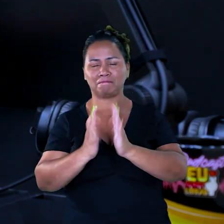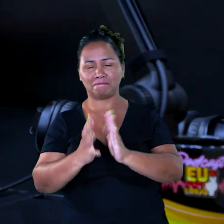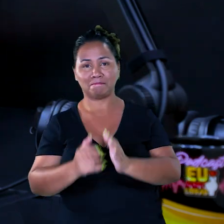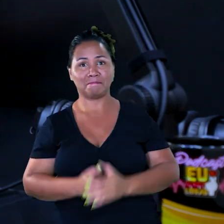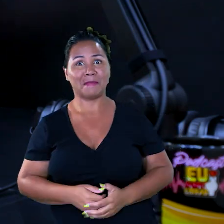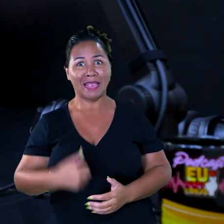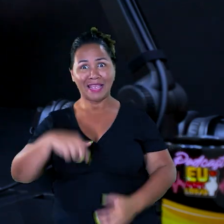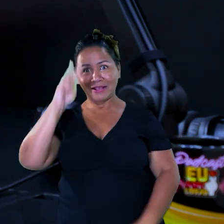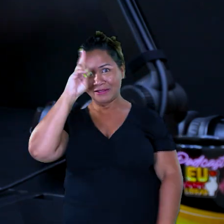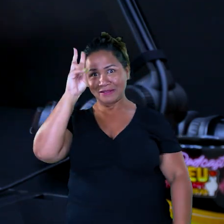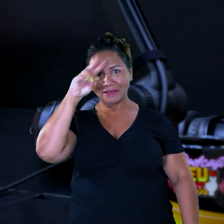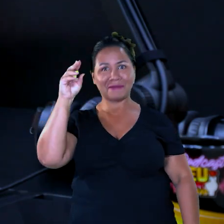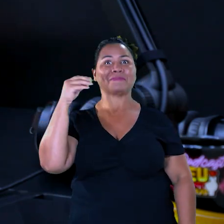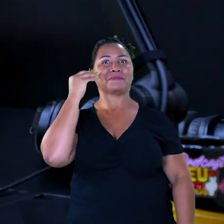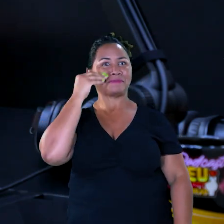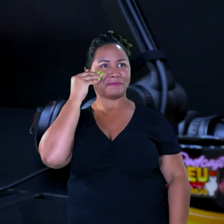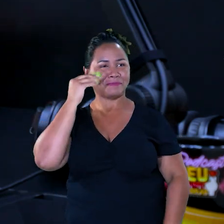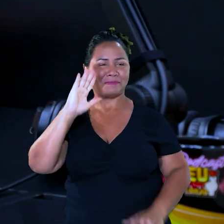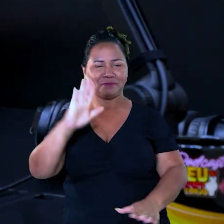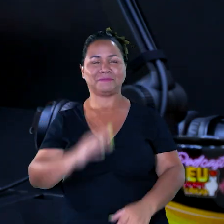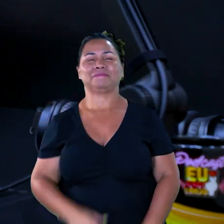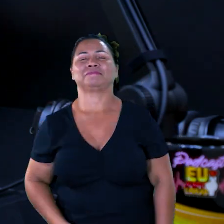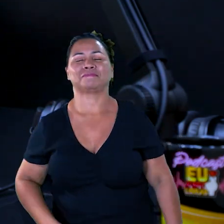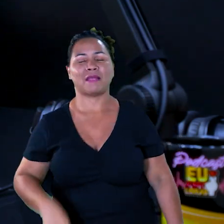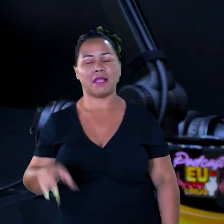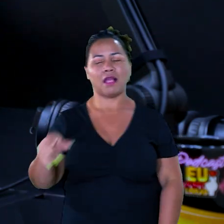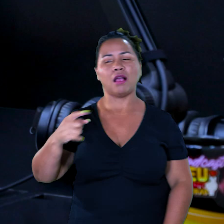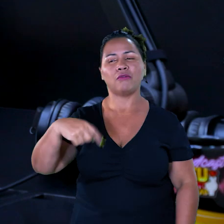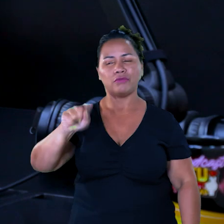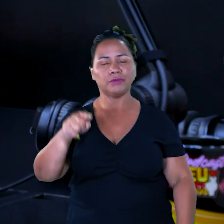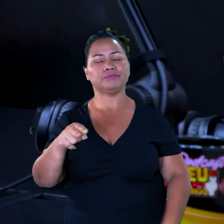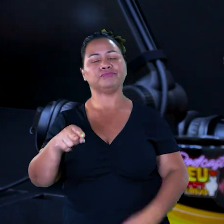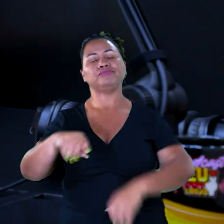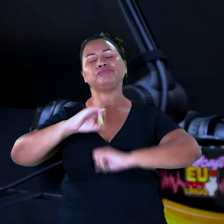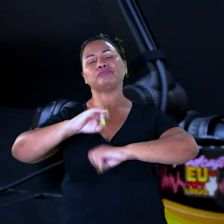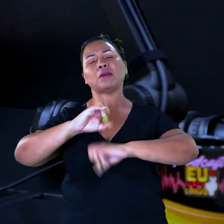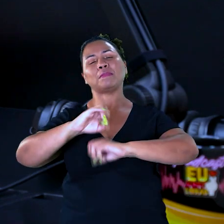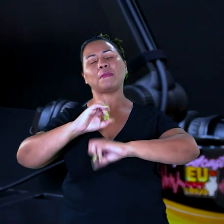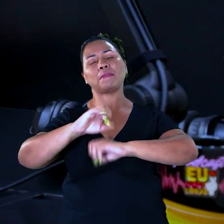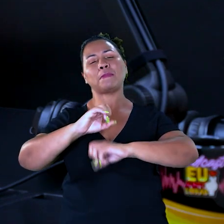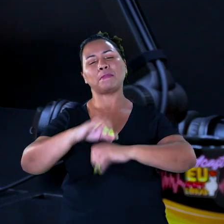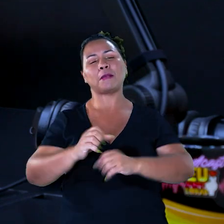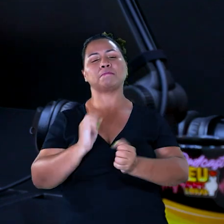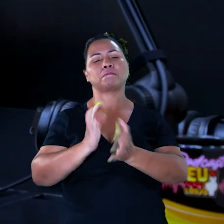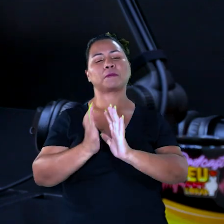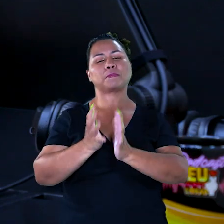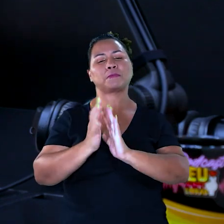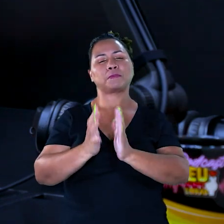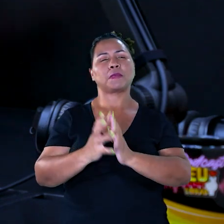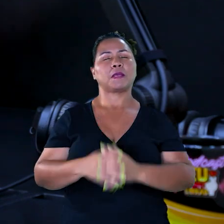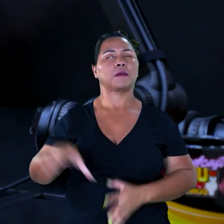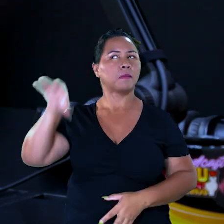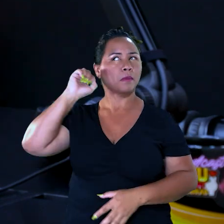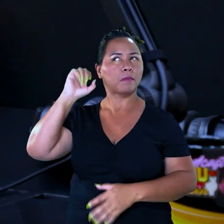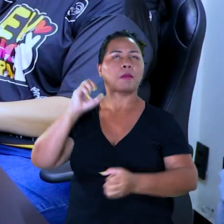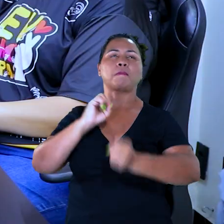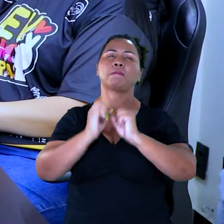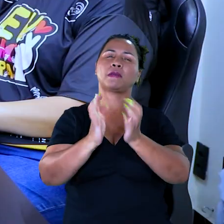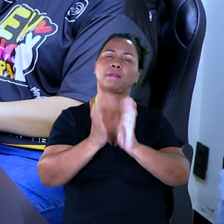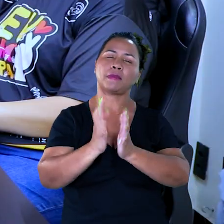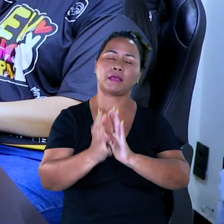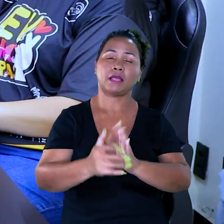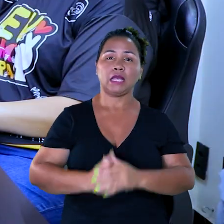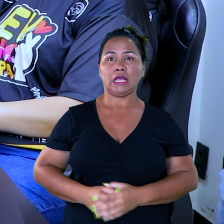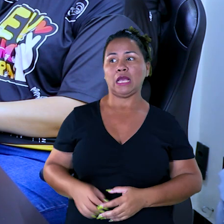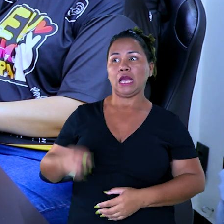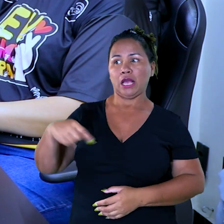é? Foi que eu fui interpretar uma prova para um aluno, né, na época, e eu, assim, eu tinha dois alunos surdos, um que tinha paciência para me explicar